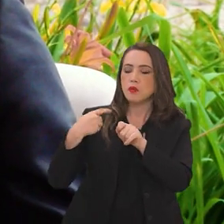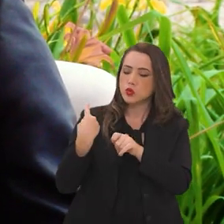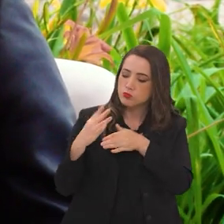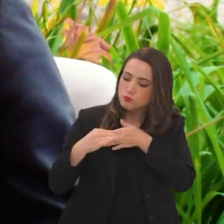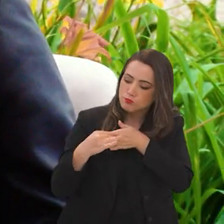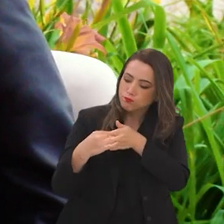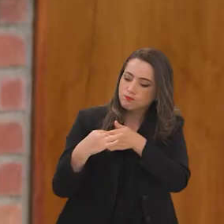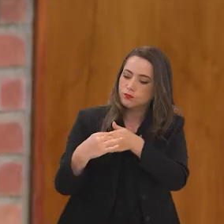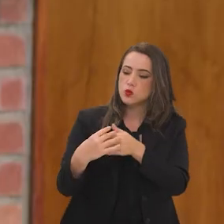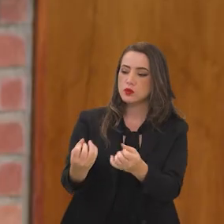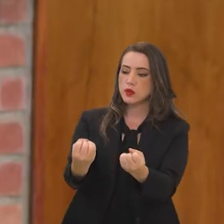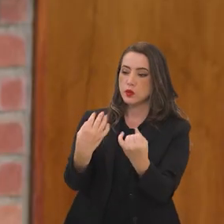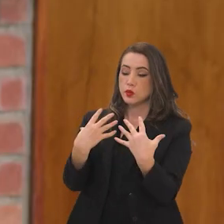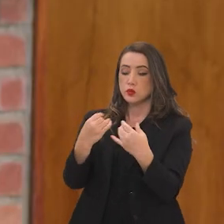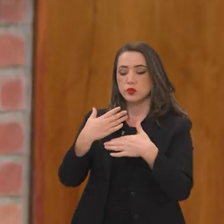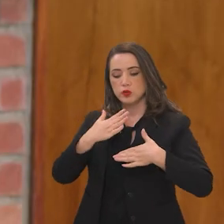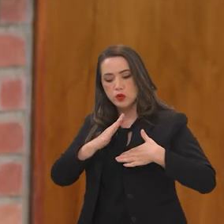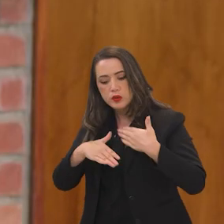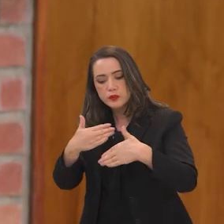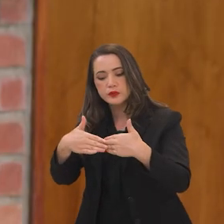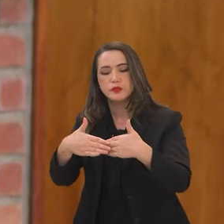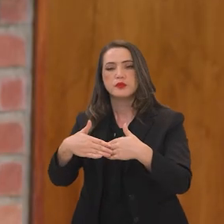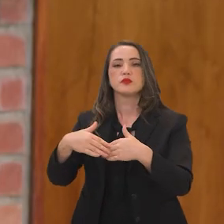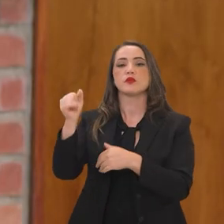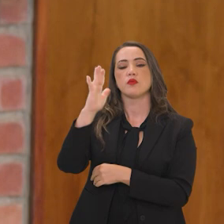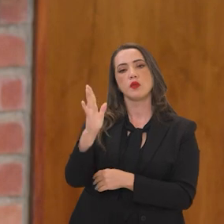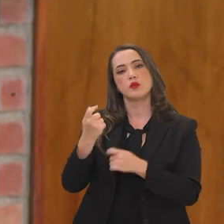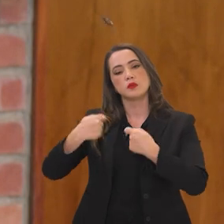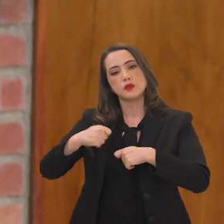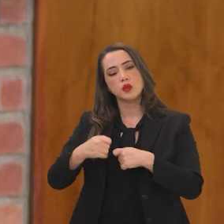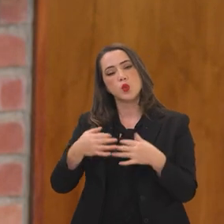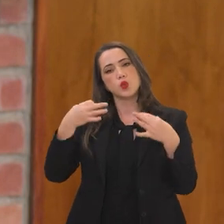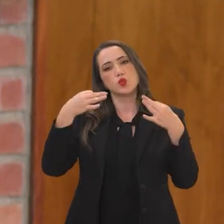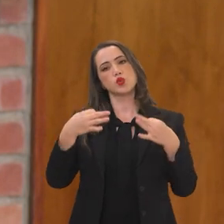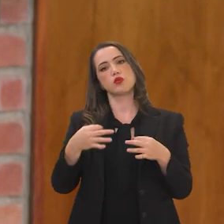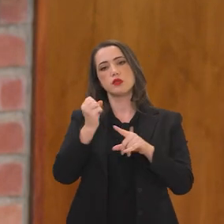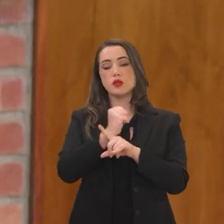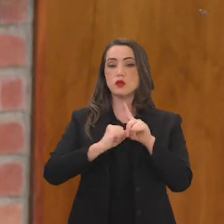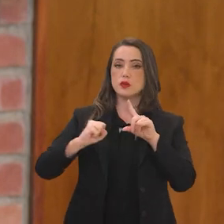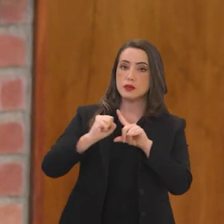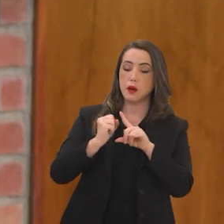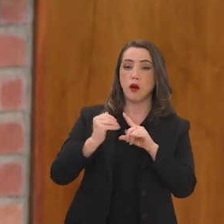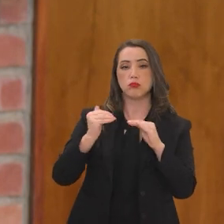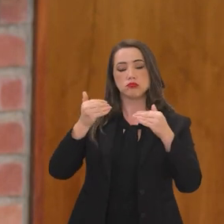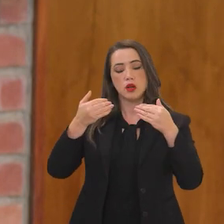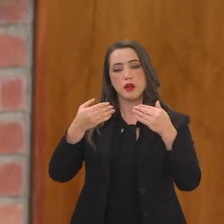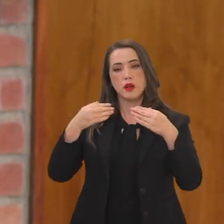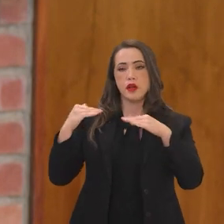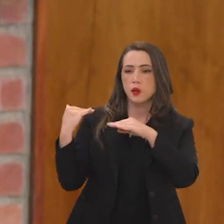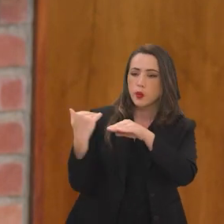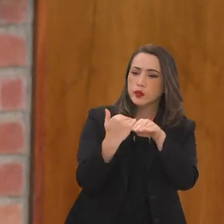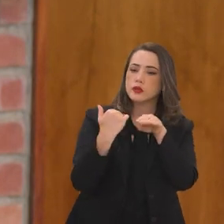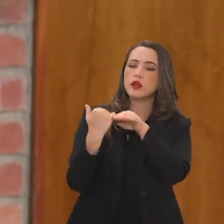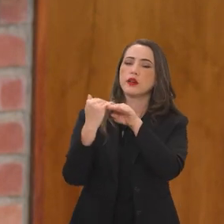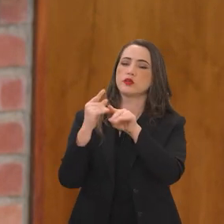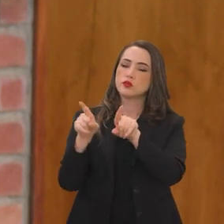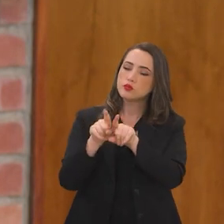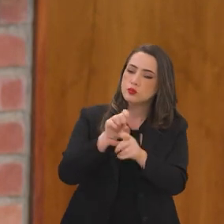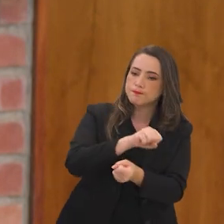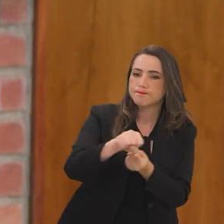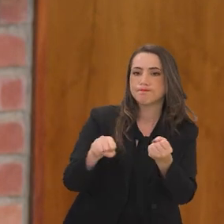conduzir nos orientar nesse desenvolvimento que o Brasil precisa com mais justiça social com mais Equidade também com mais sustentabilidade